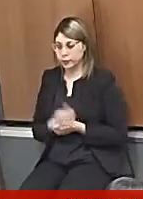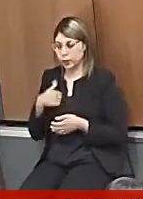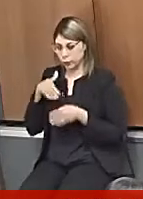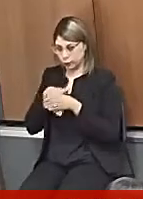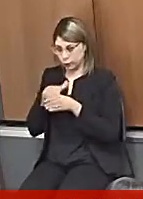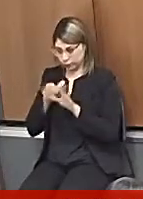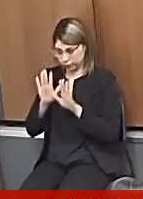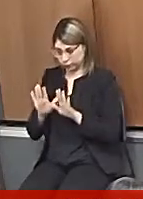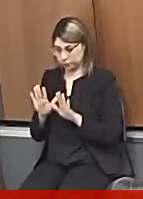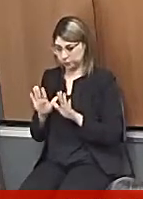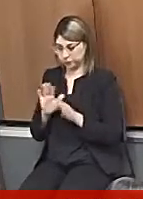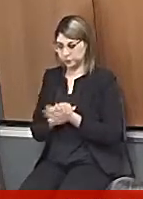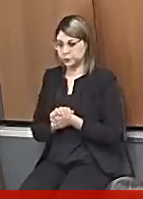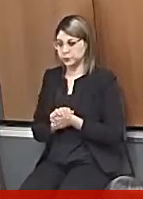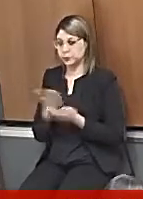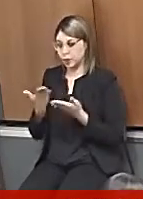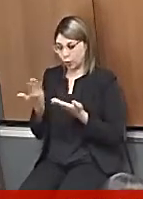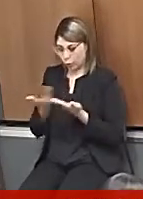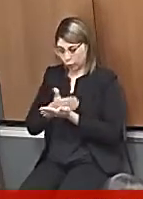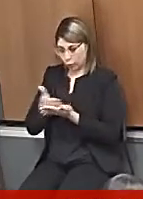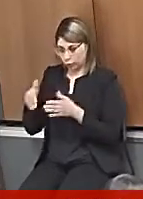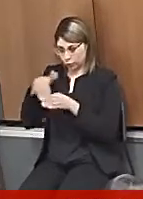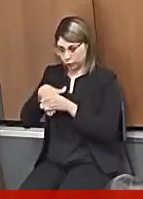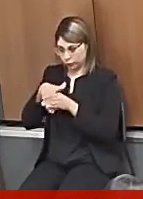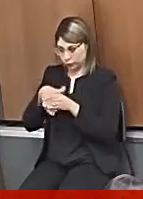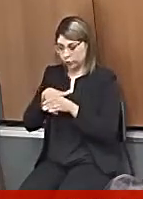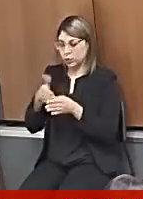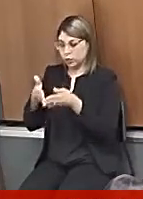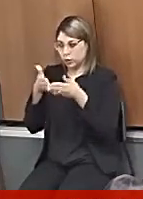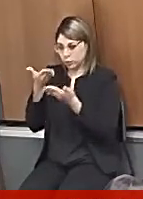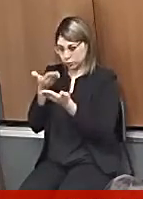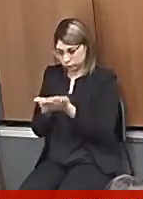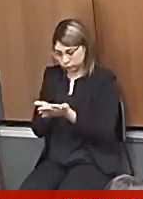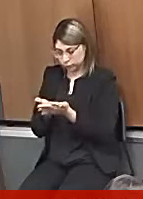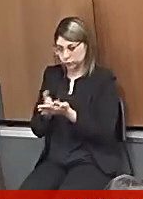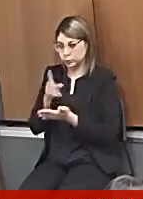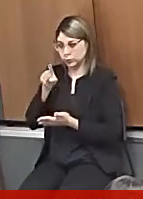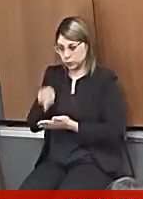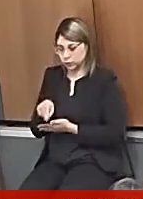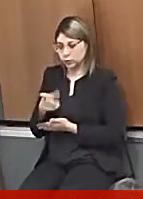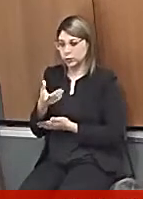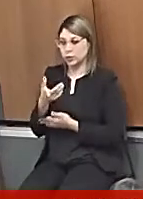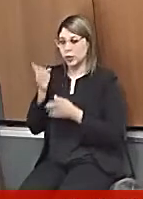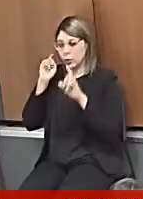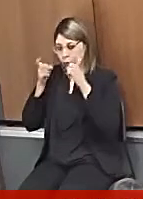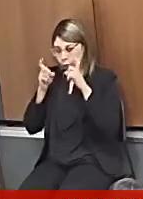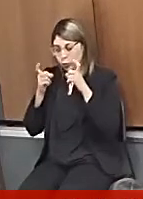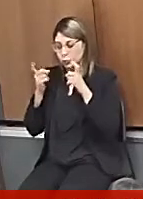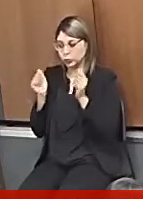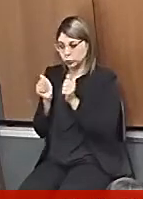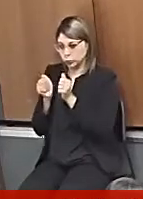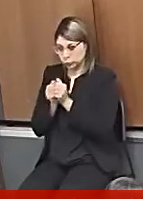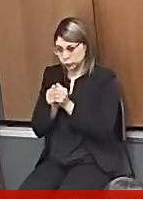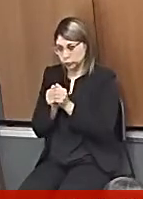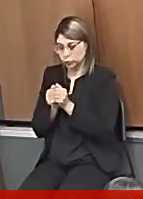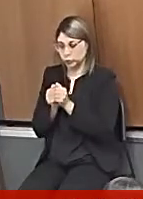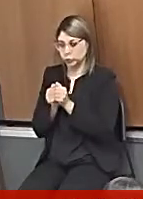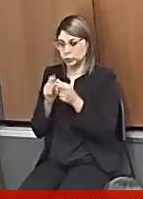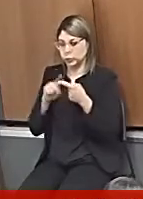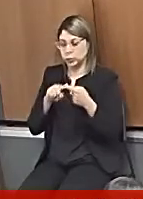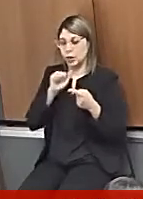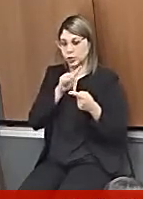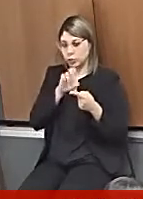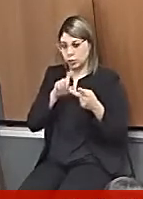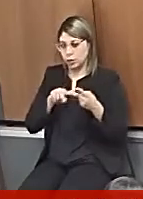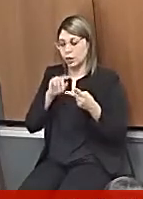tô voltando então em votação o requerimento que requer uma reunião conjunta com a